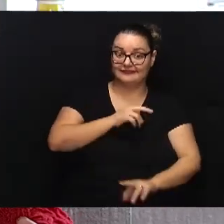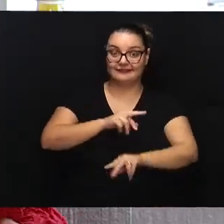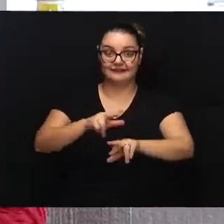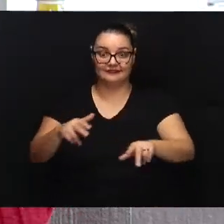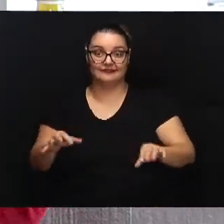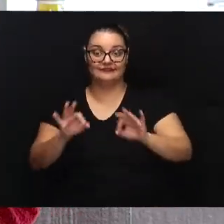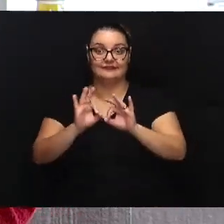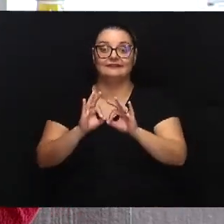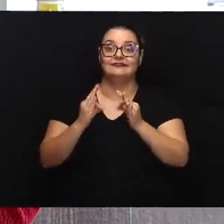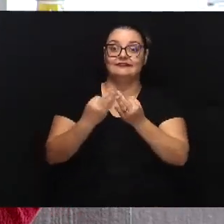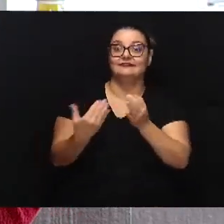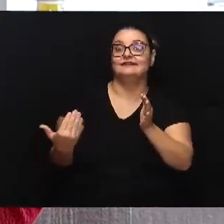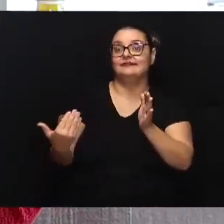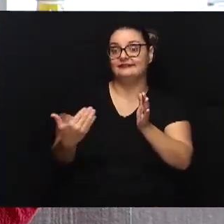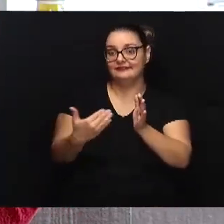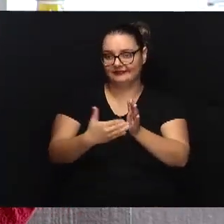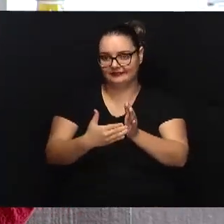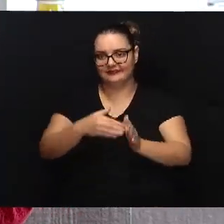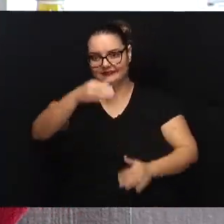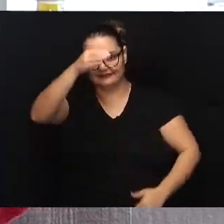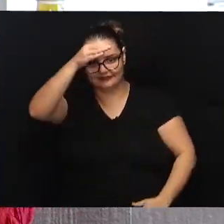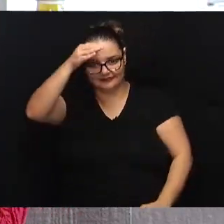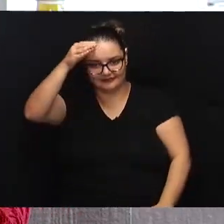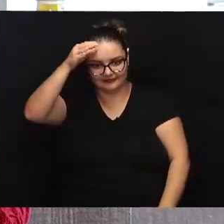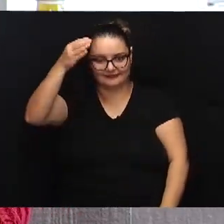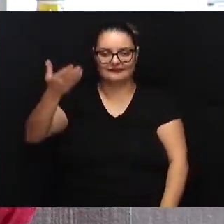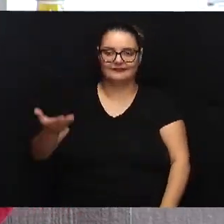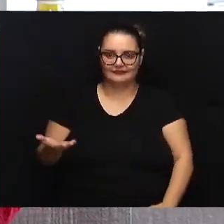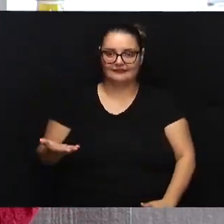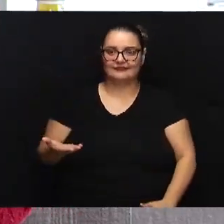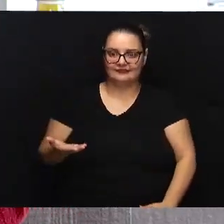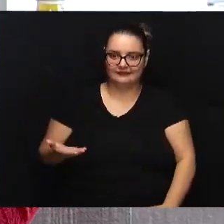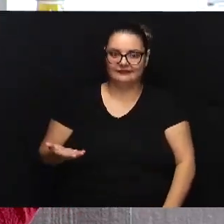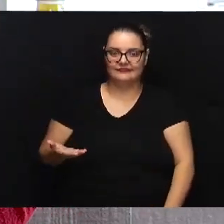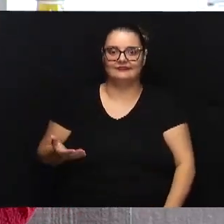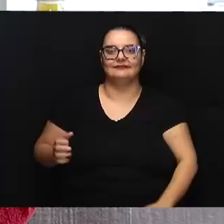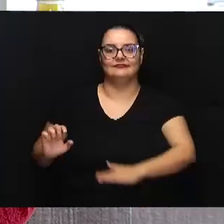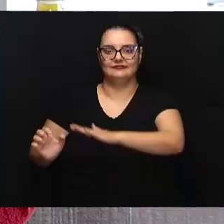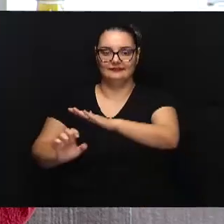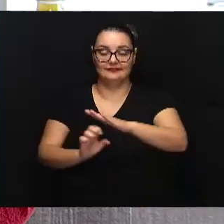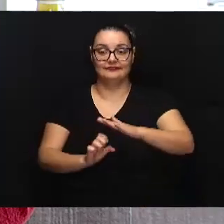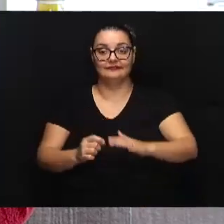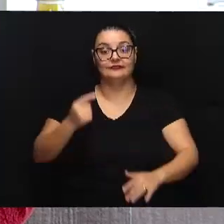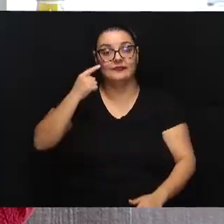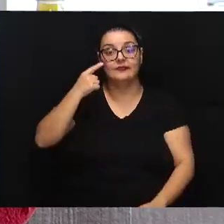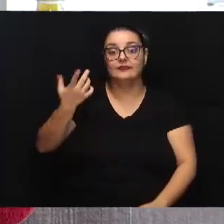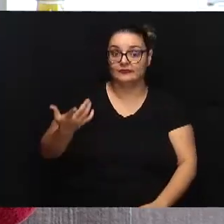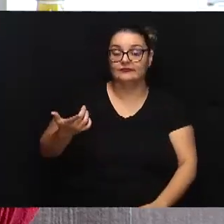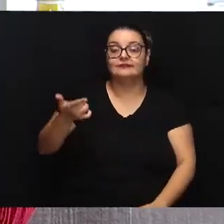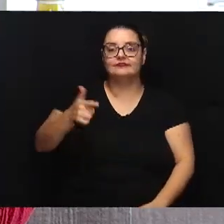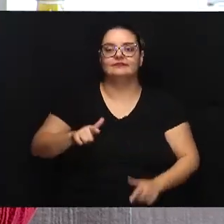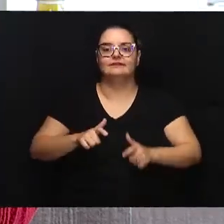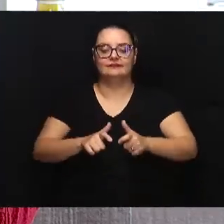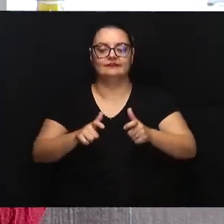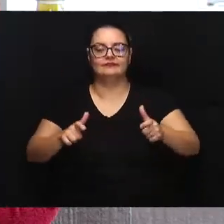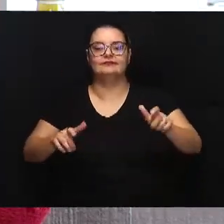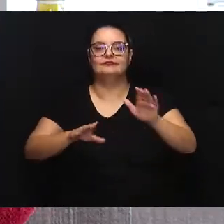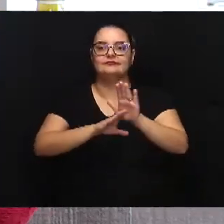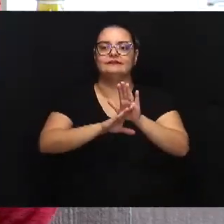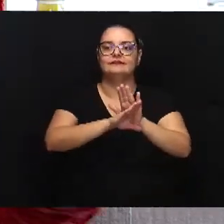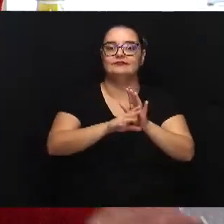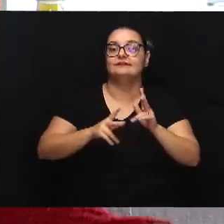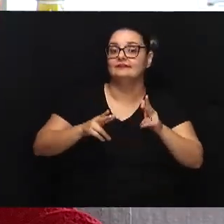até mesmo clientes corporativos. Uma tendência que continua em crescimento. Com isso, elas